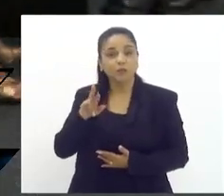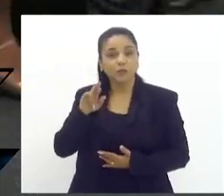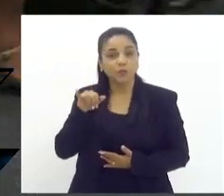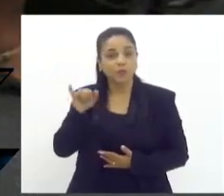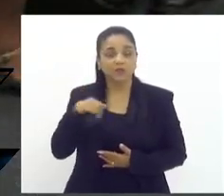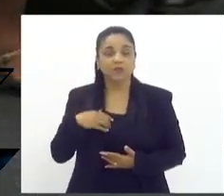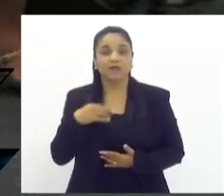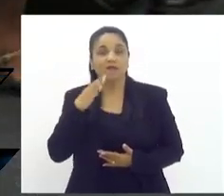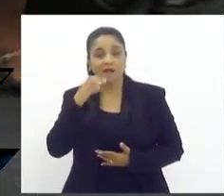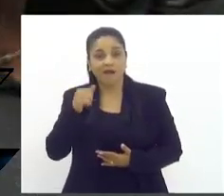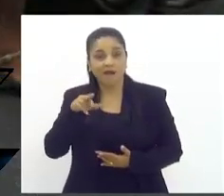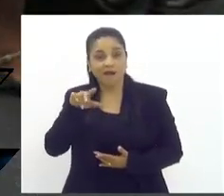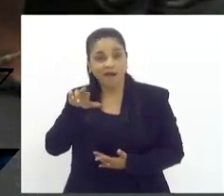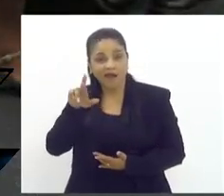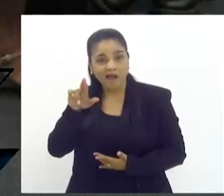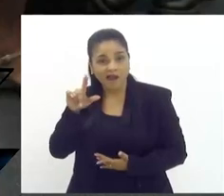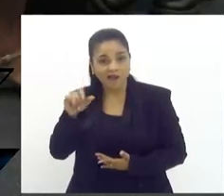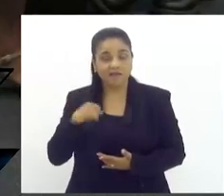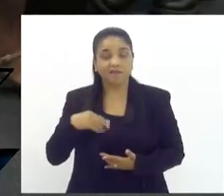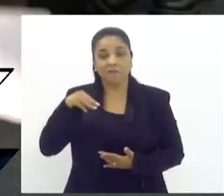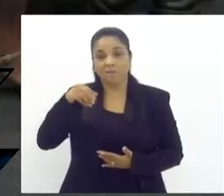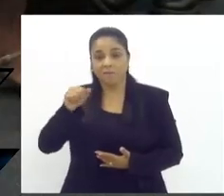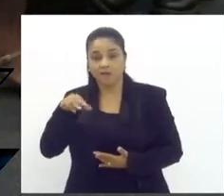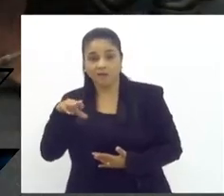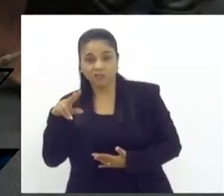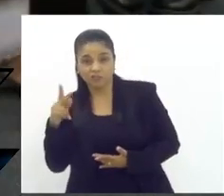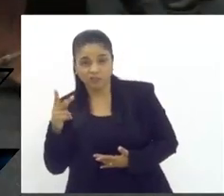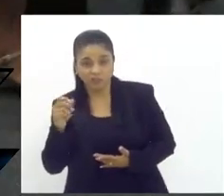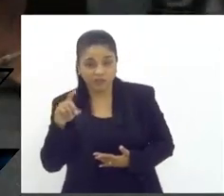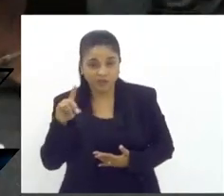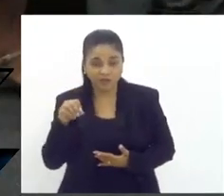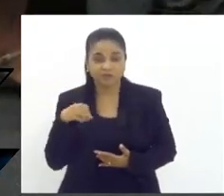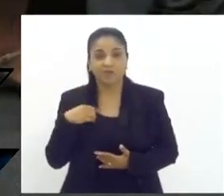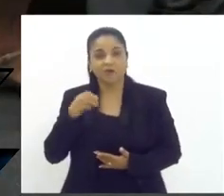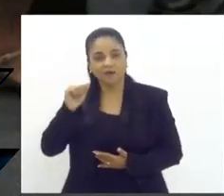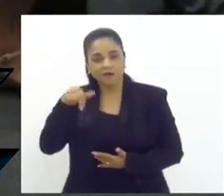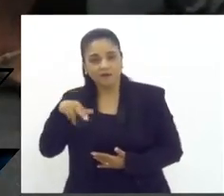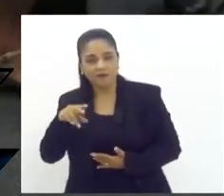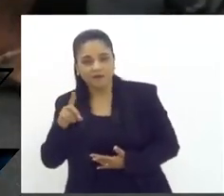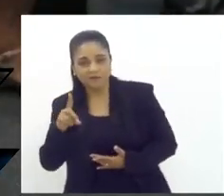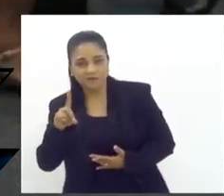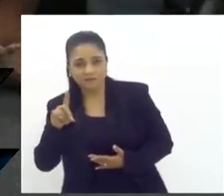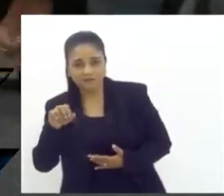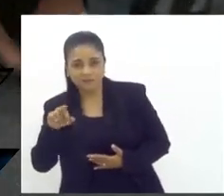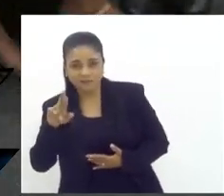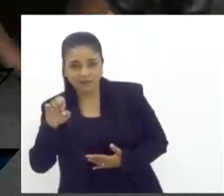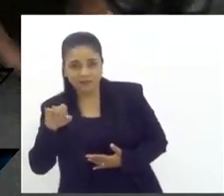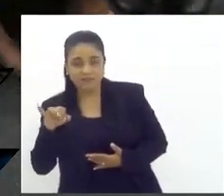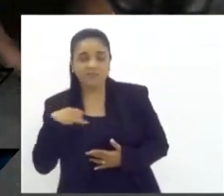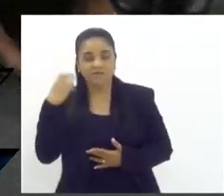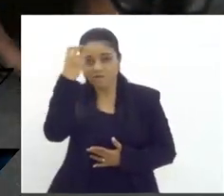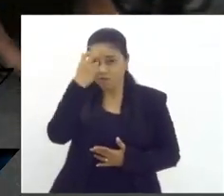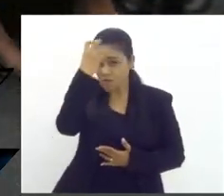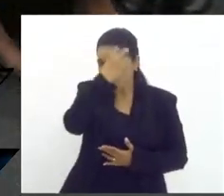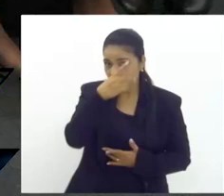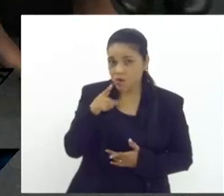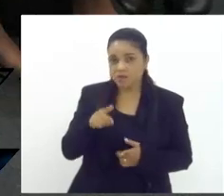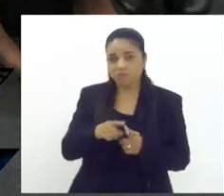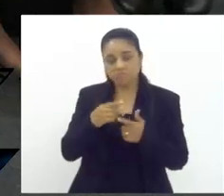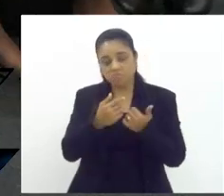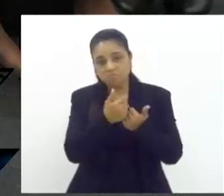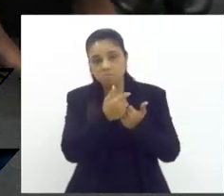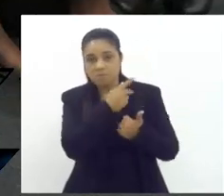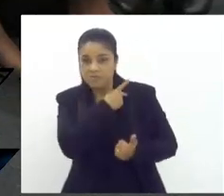Carla Machado Renato Machado tenho muitos outros deputados Verônica Lima nossa presidente da Comissão de Cultura